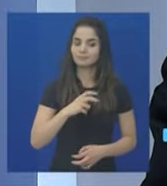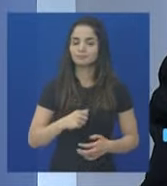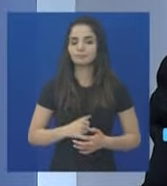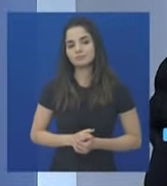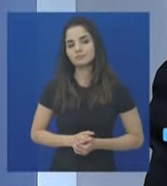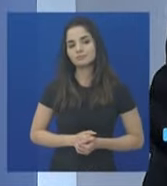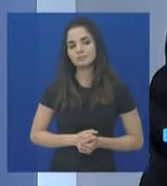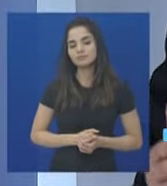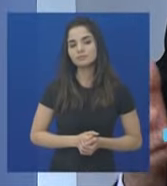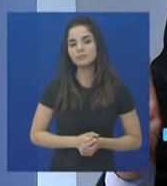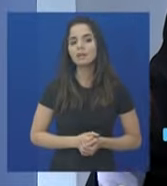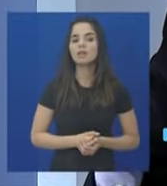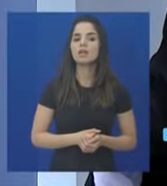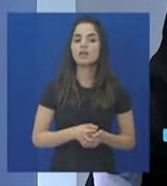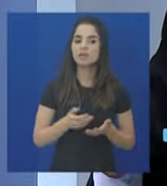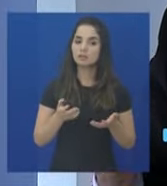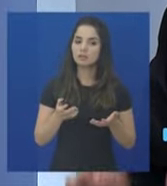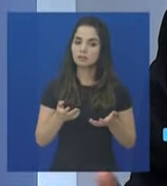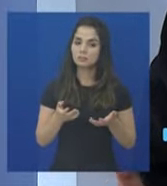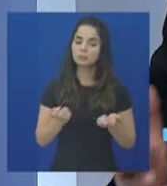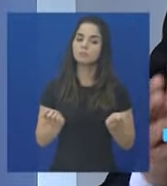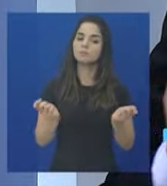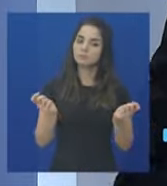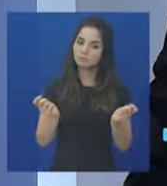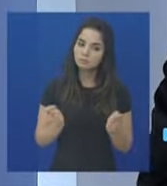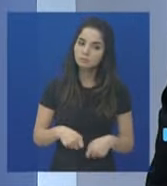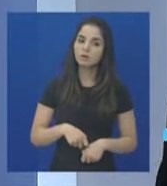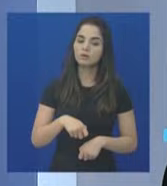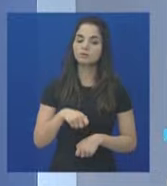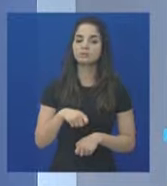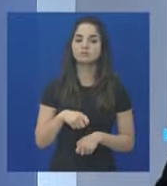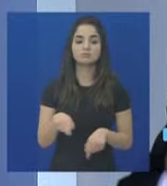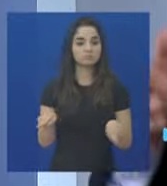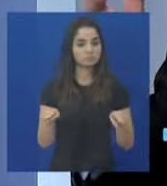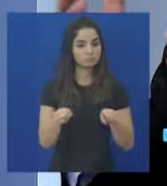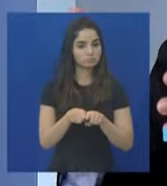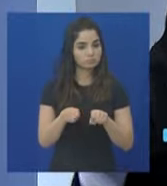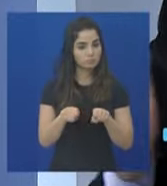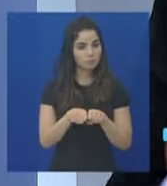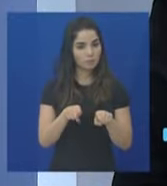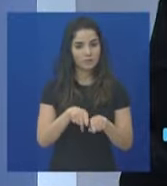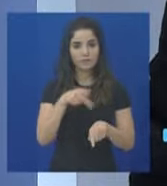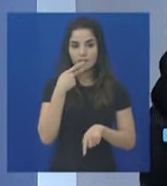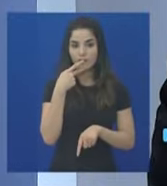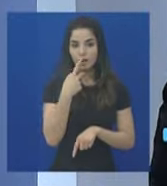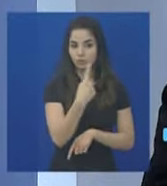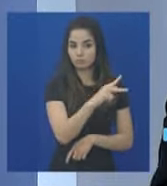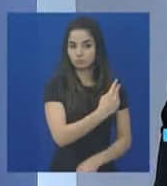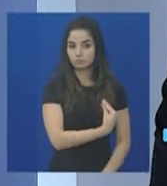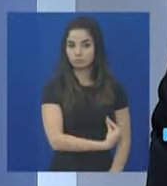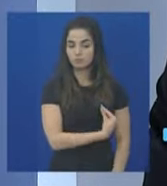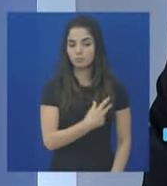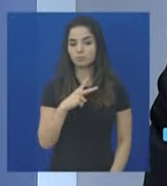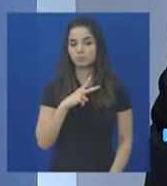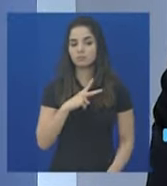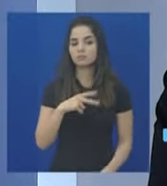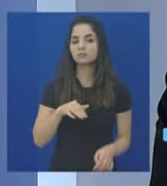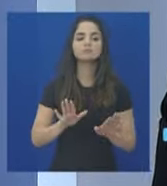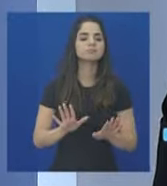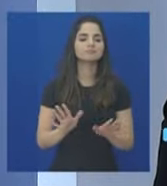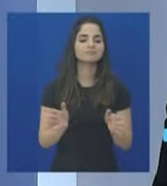Eu poderia aqui utilizar da mesma moeda para com o candidato que me antecedeu. Mas não quero fazer.